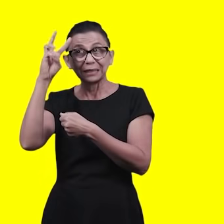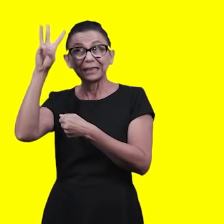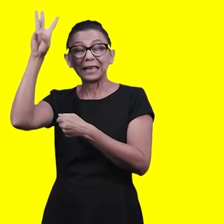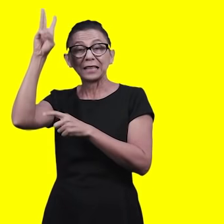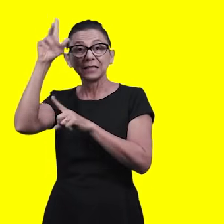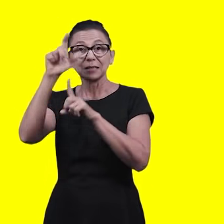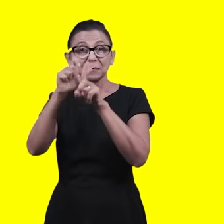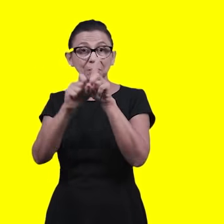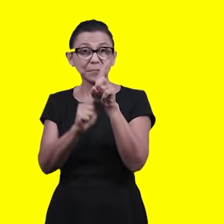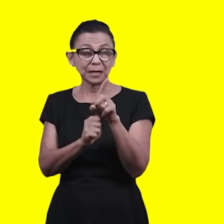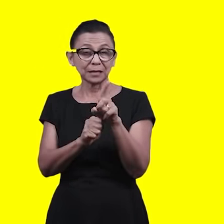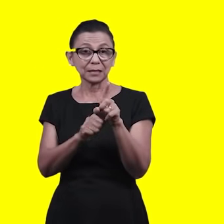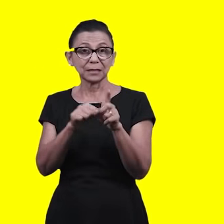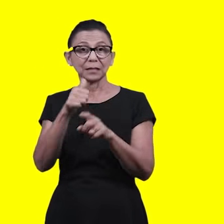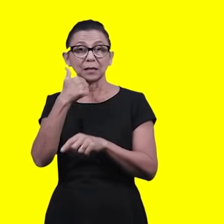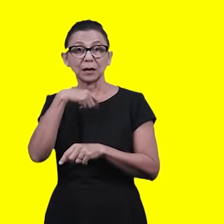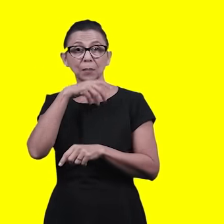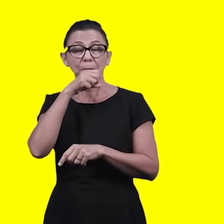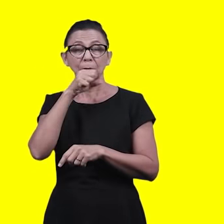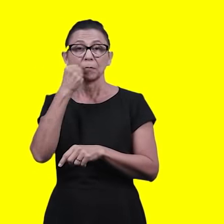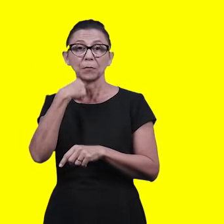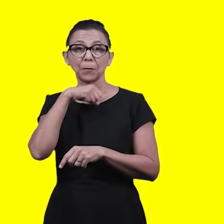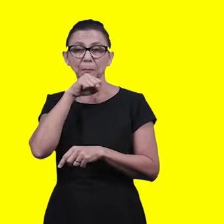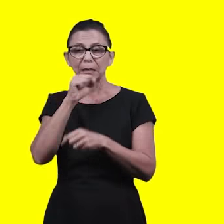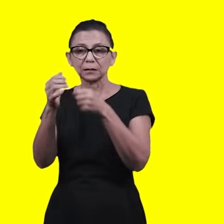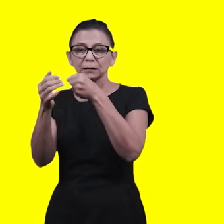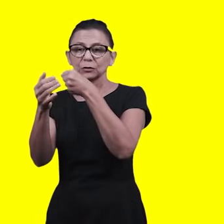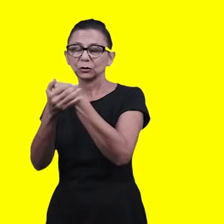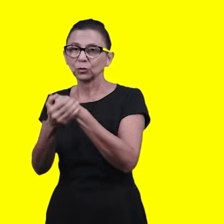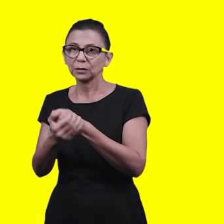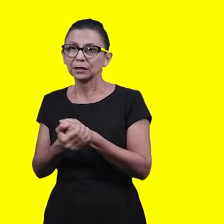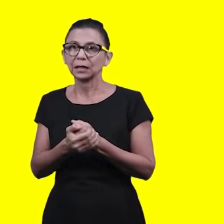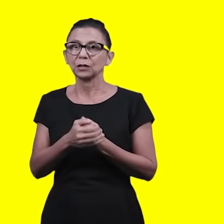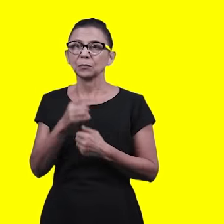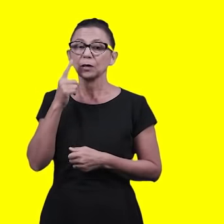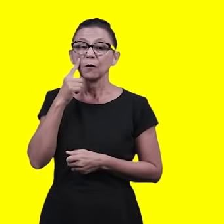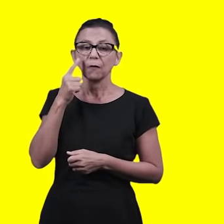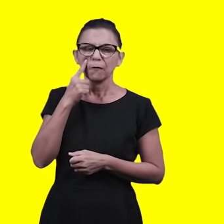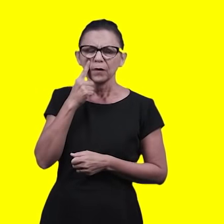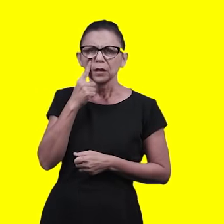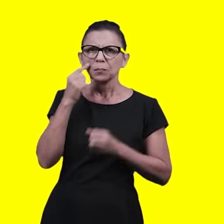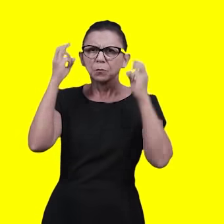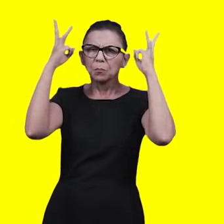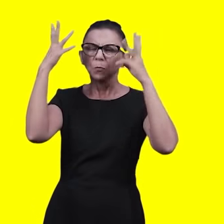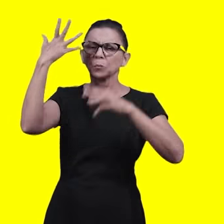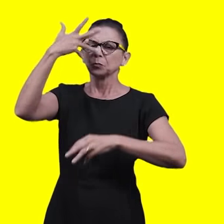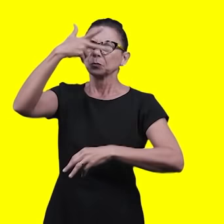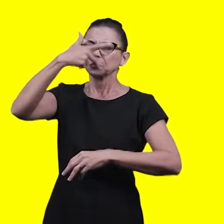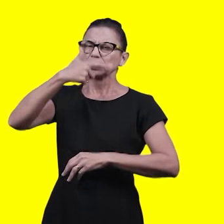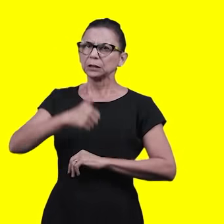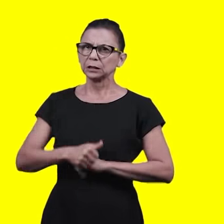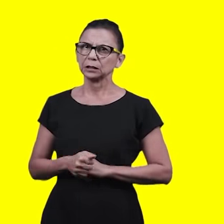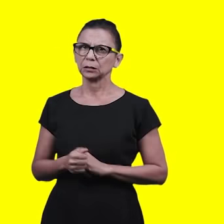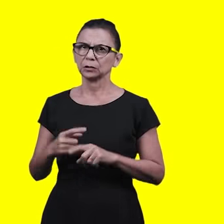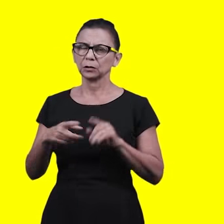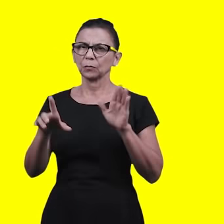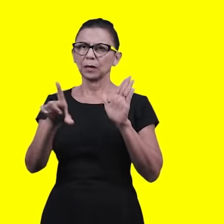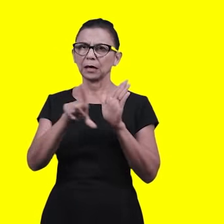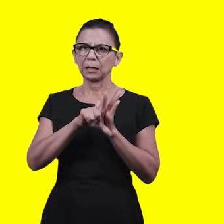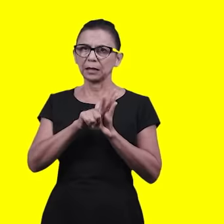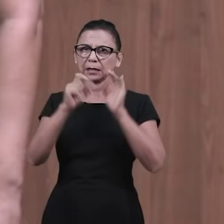viram que era um menino formoso e não temeram o mandamento do rei. Hebreus, capítulo 11,